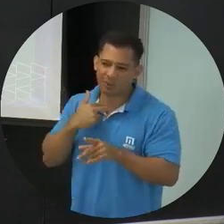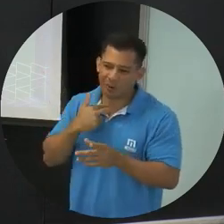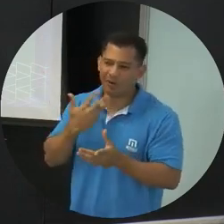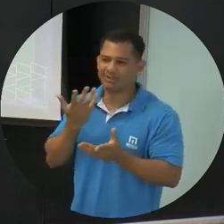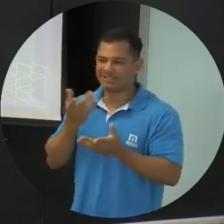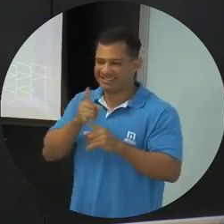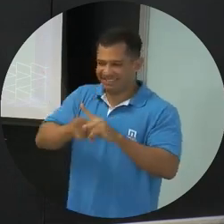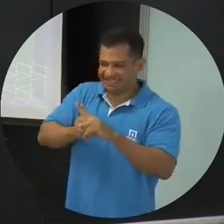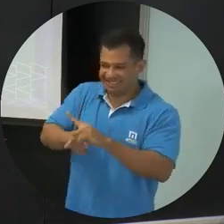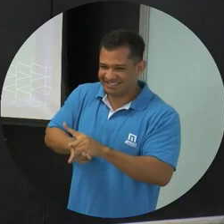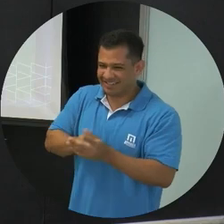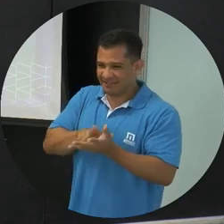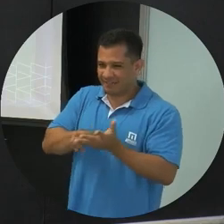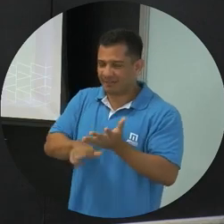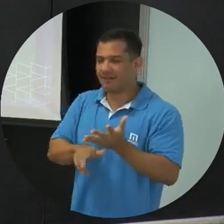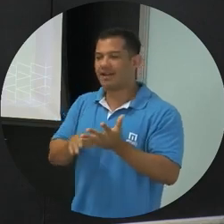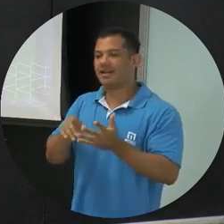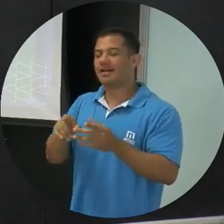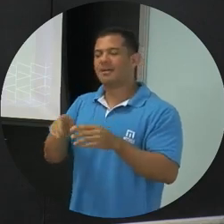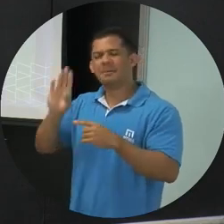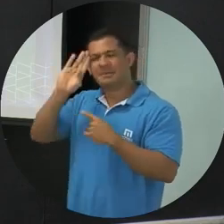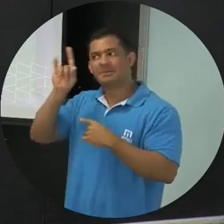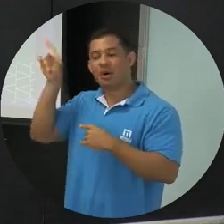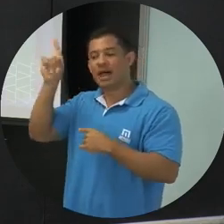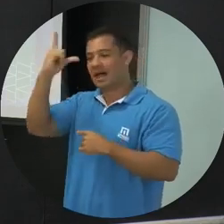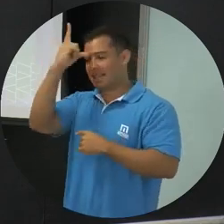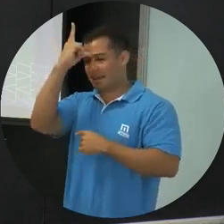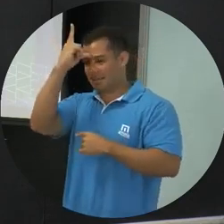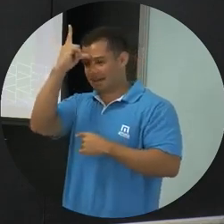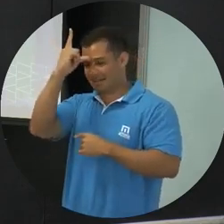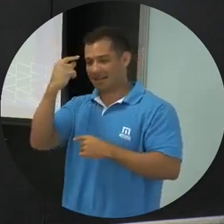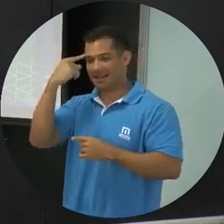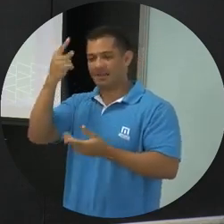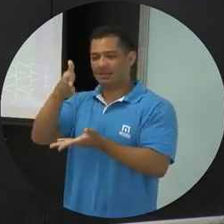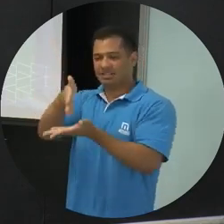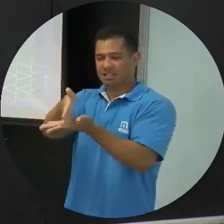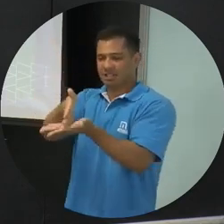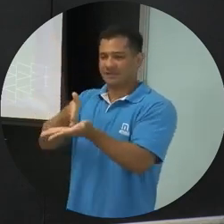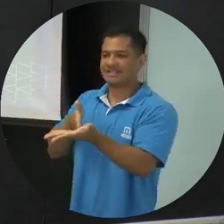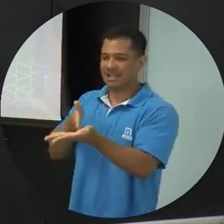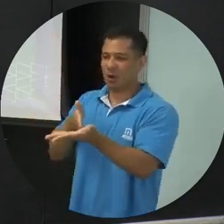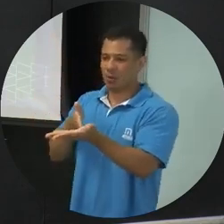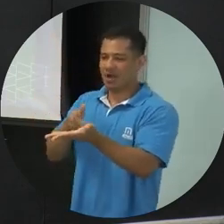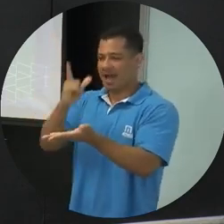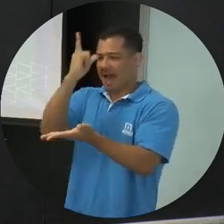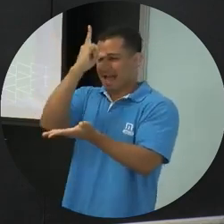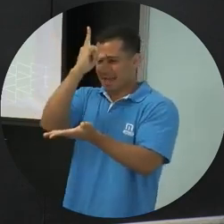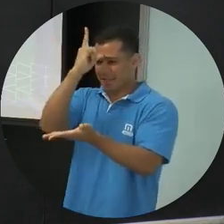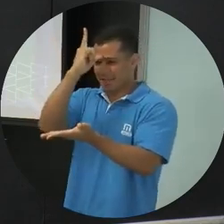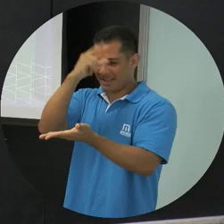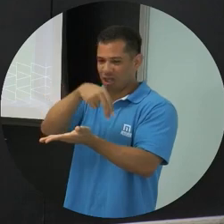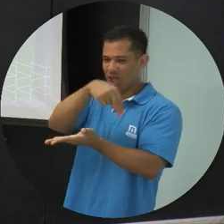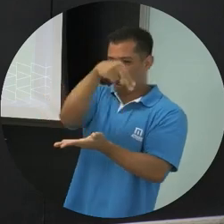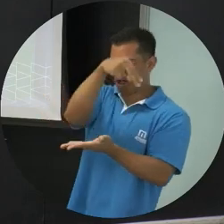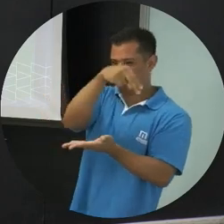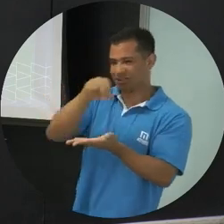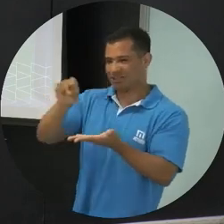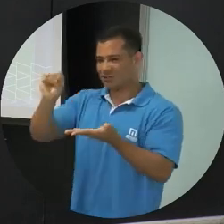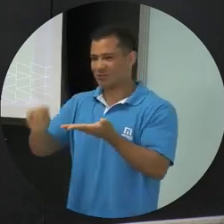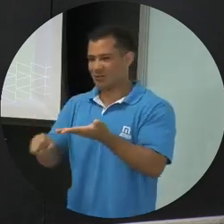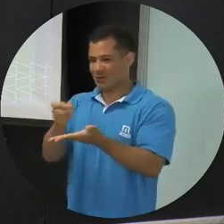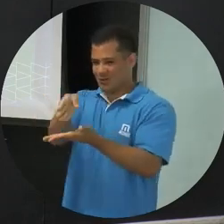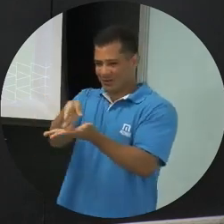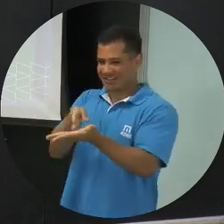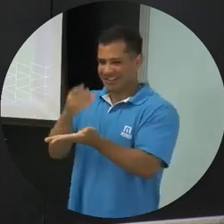principalmente na Alemanha, quando foi feita a divisão das duas Alemanhas, né, a parte ocidental ela